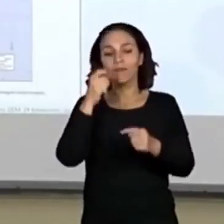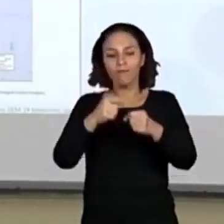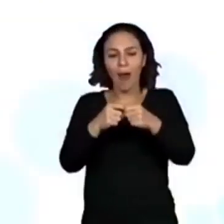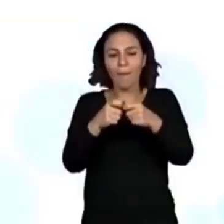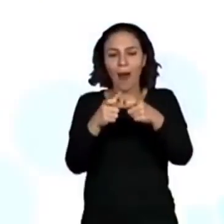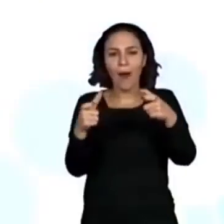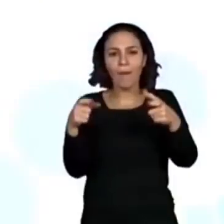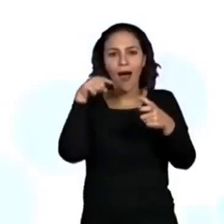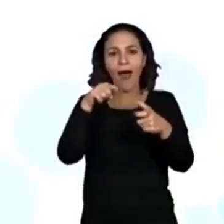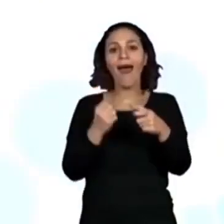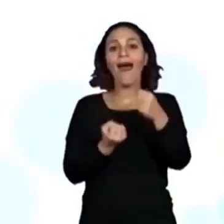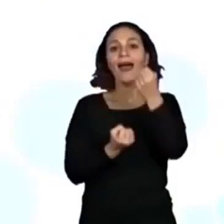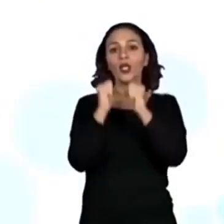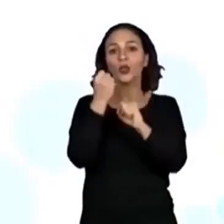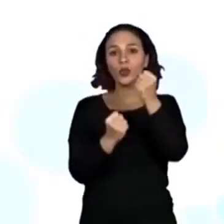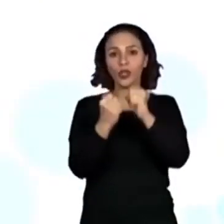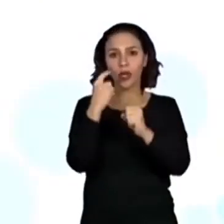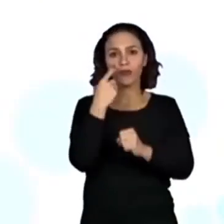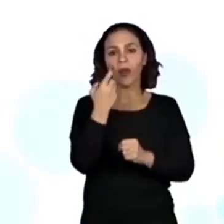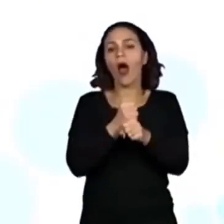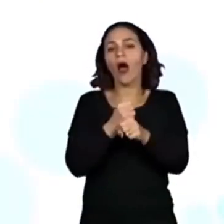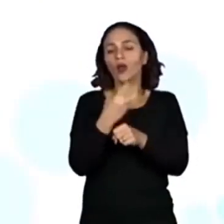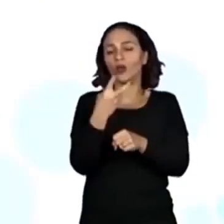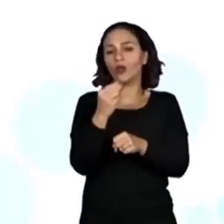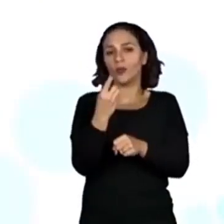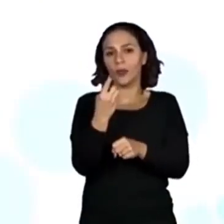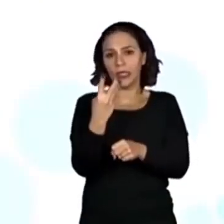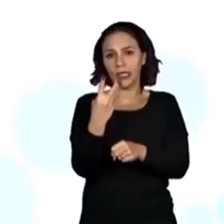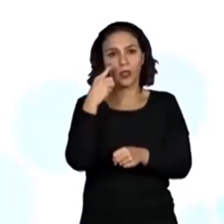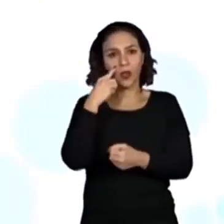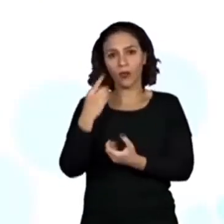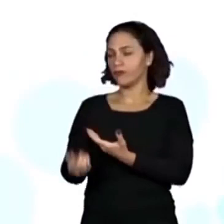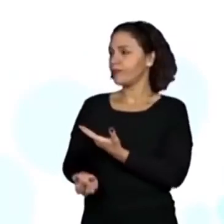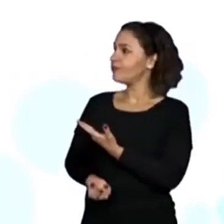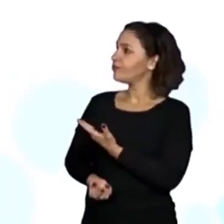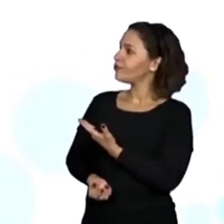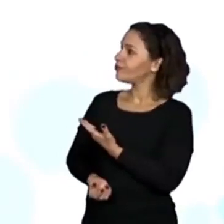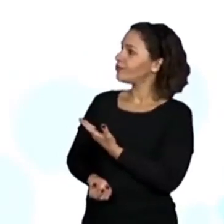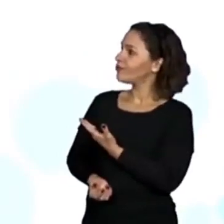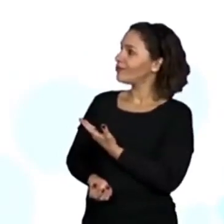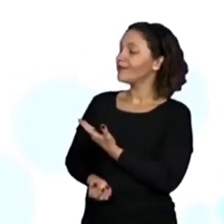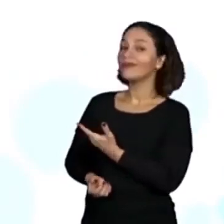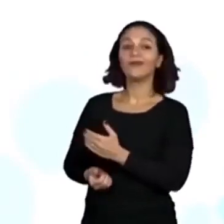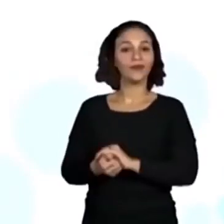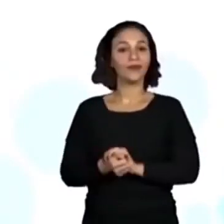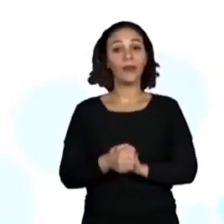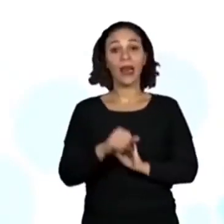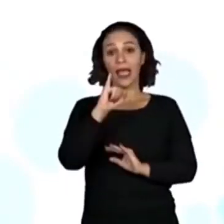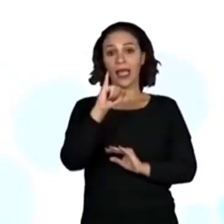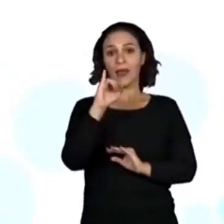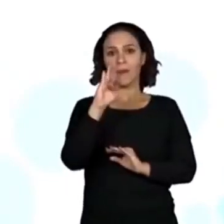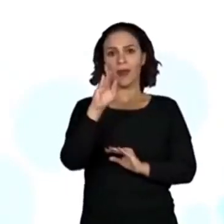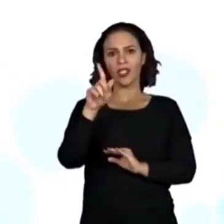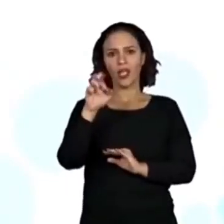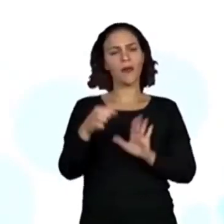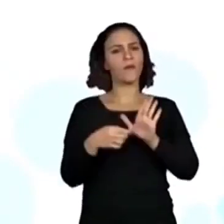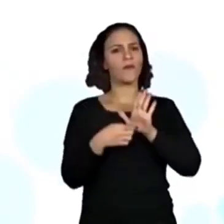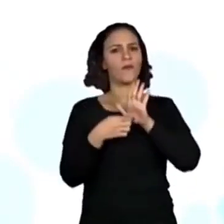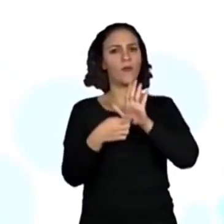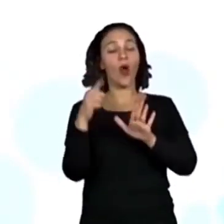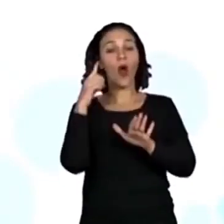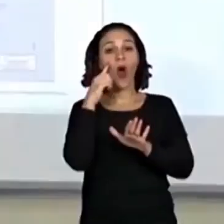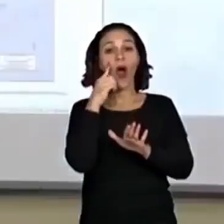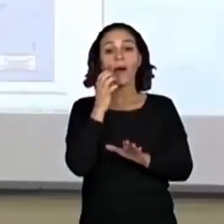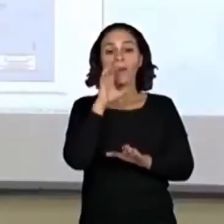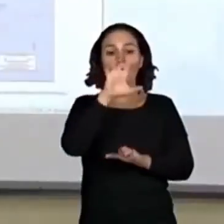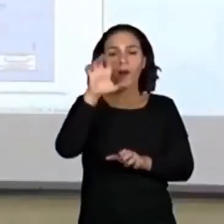2013, onde esse mapa do IBGE nos mostra a concentração industrial no Brasil em